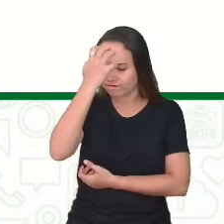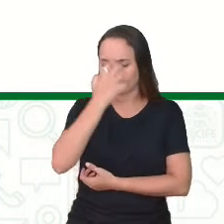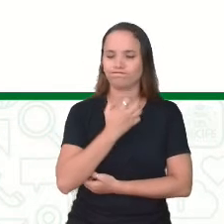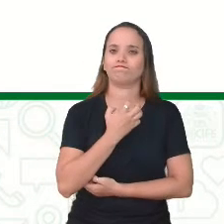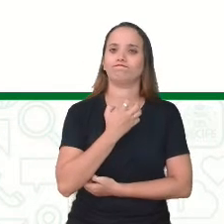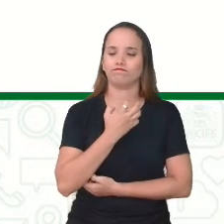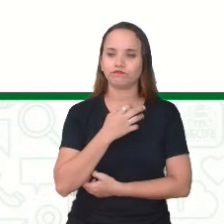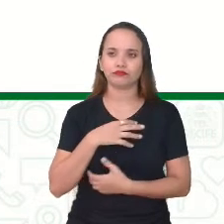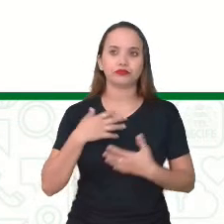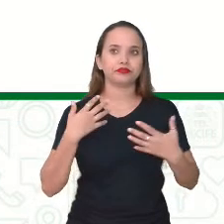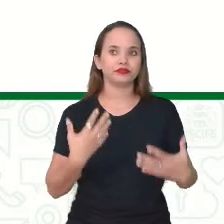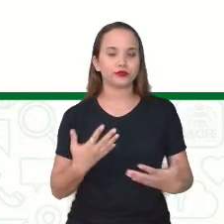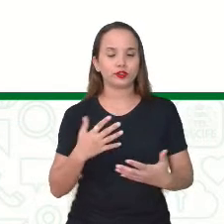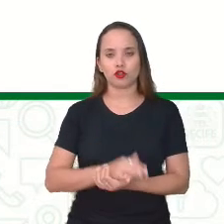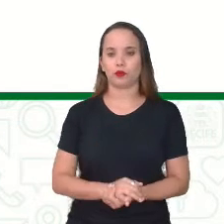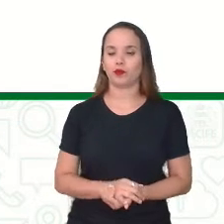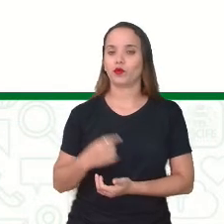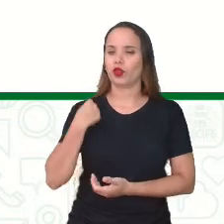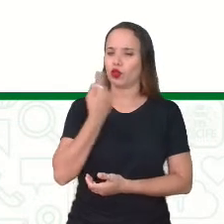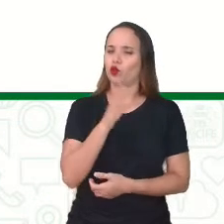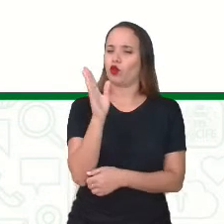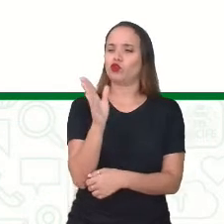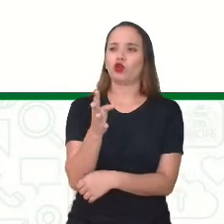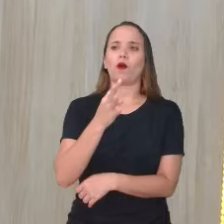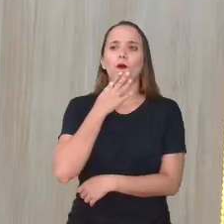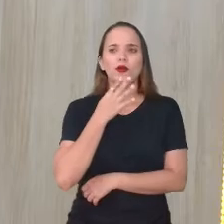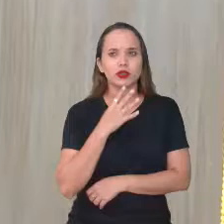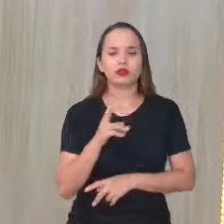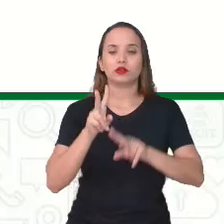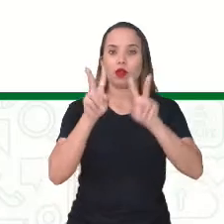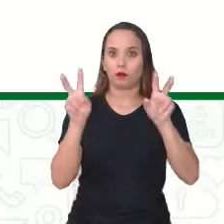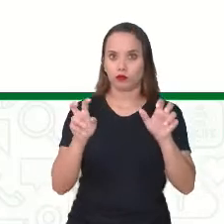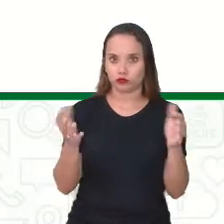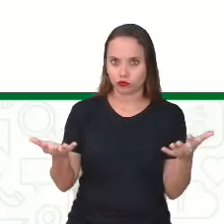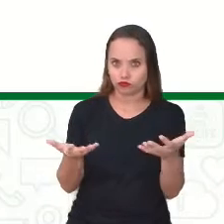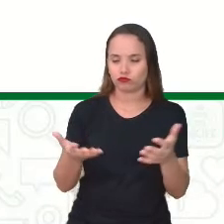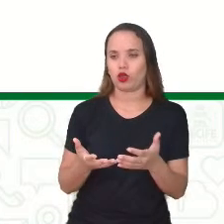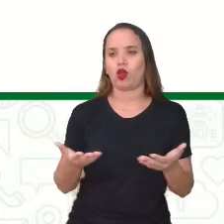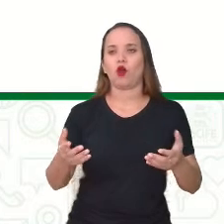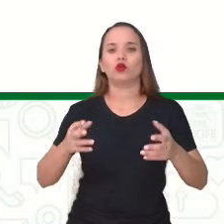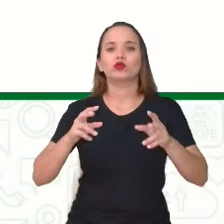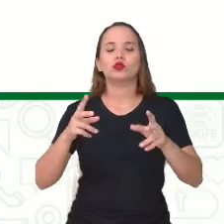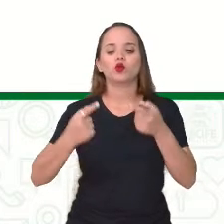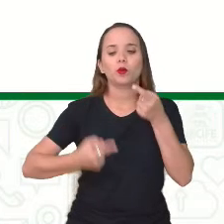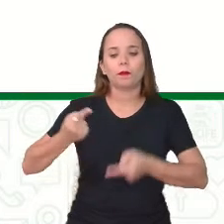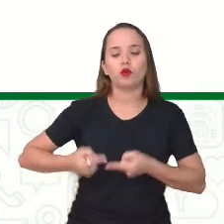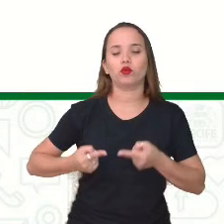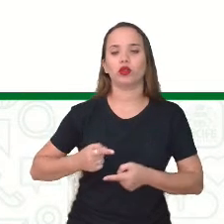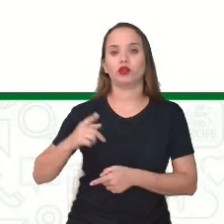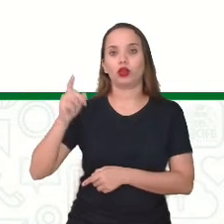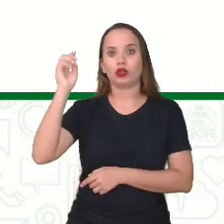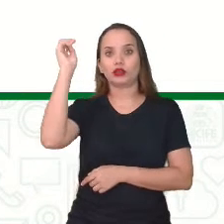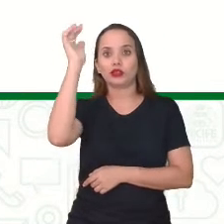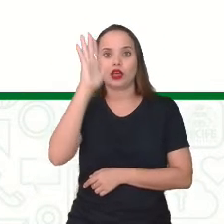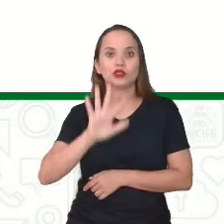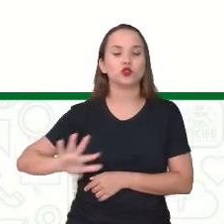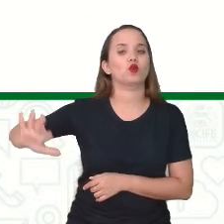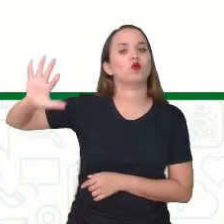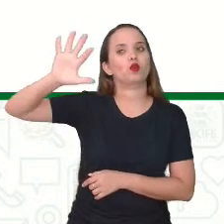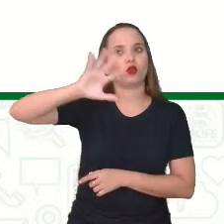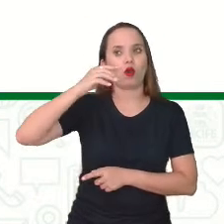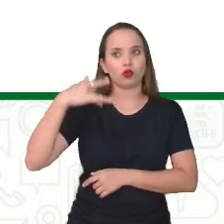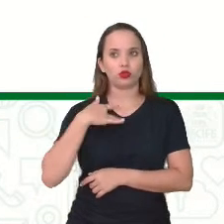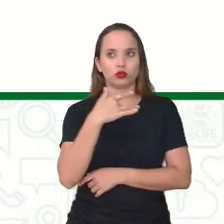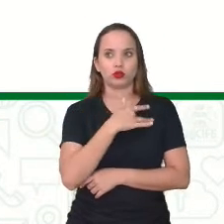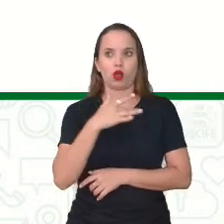gente já sabe da situação, vamos falar dessa política, que é a Política Nacional de Atenção Integral à